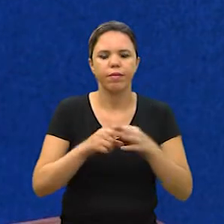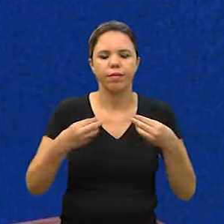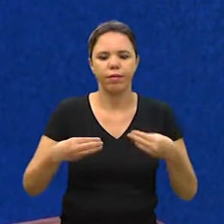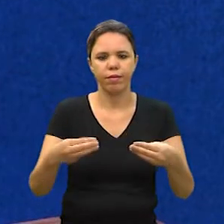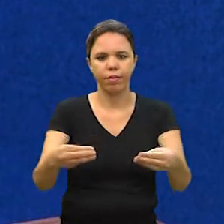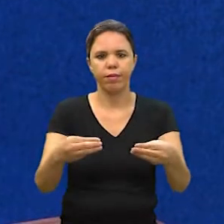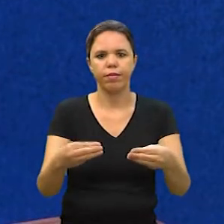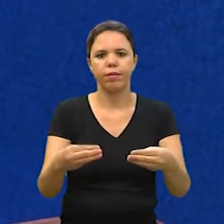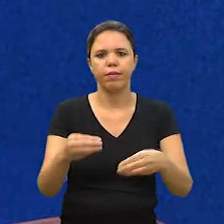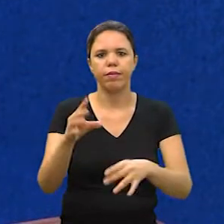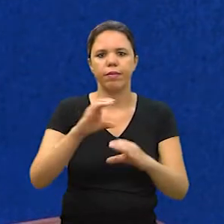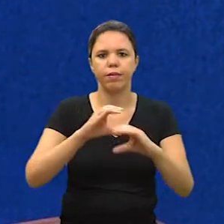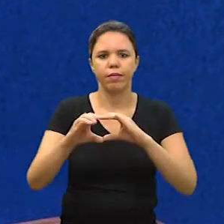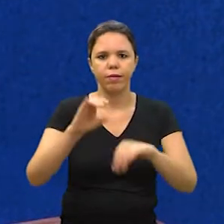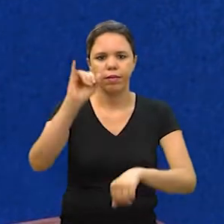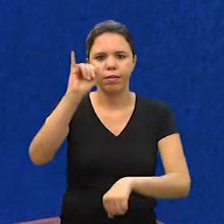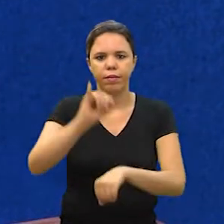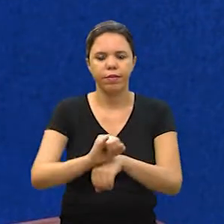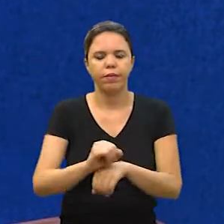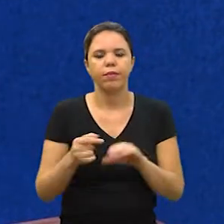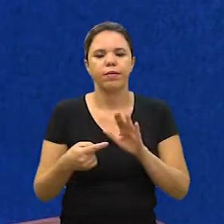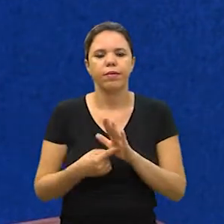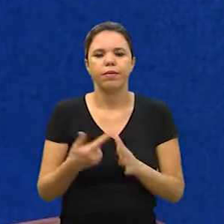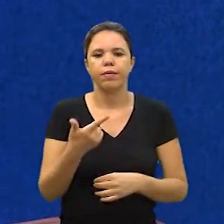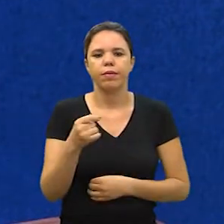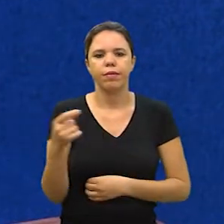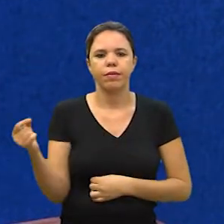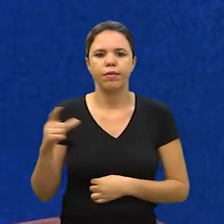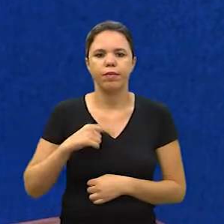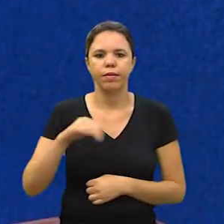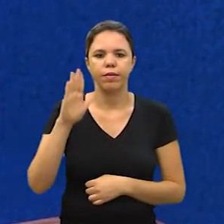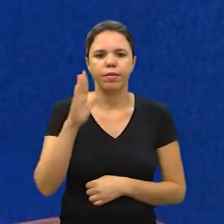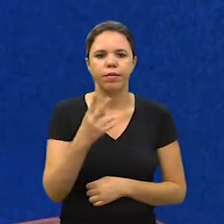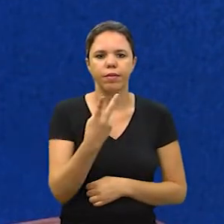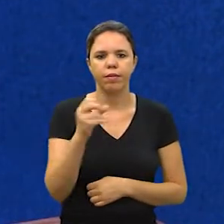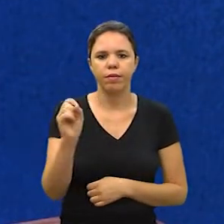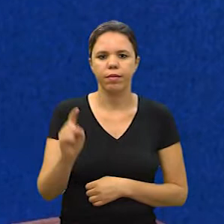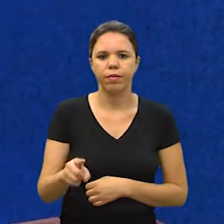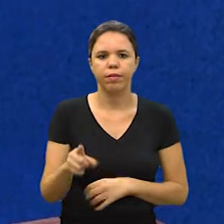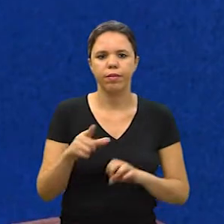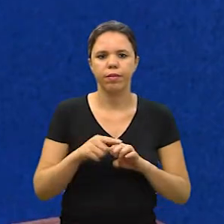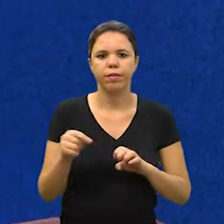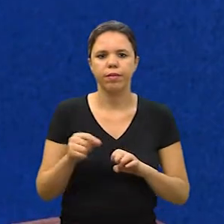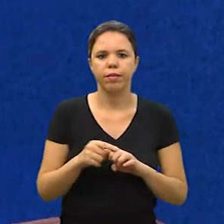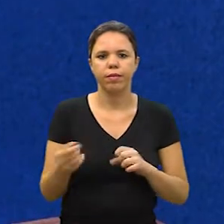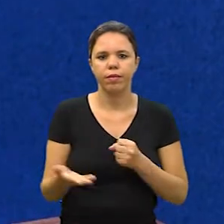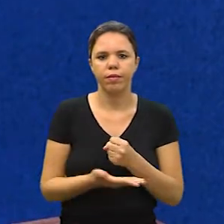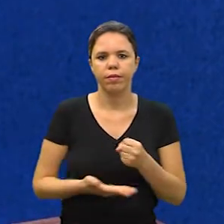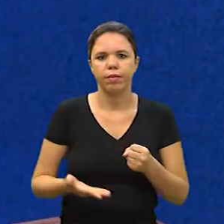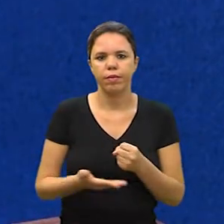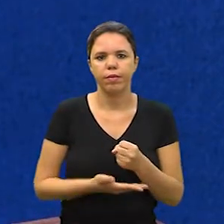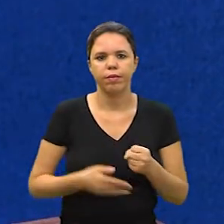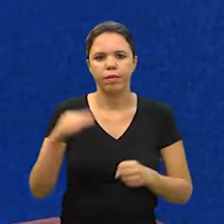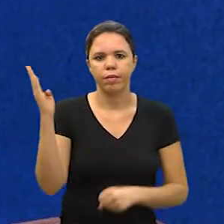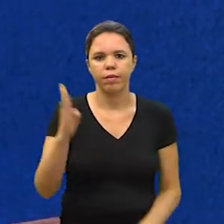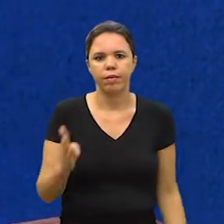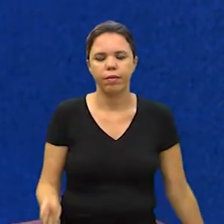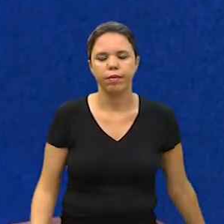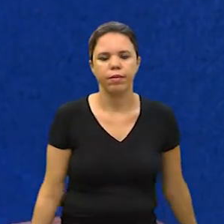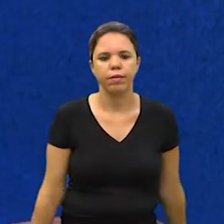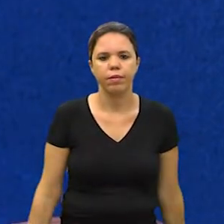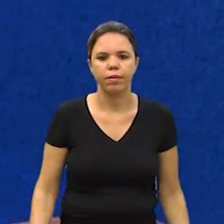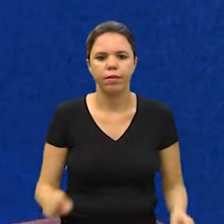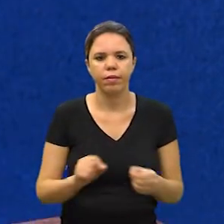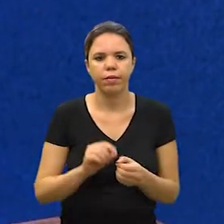Dados do Ministério das Relações Exteriores apontam que em 2020 haviam mais de 20 mil pequenos e microempreendedores